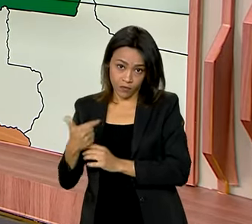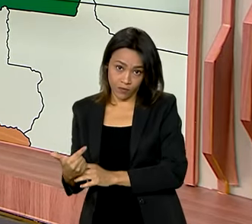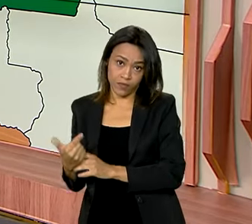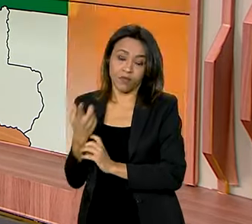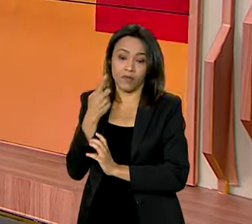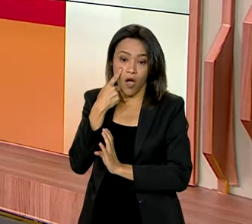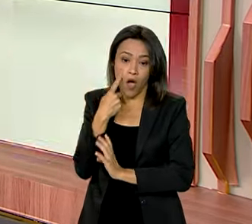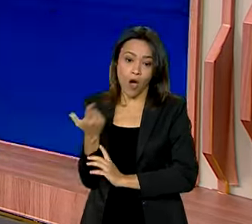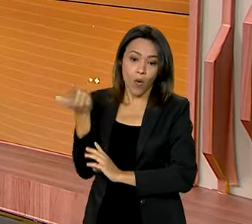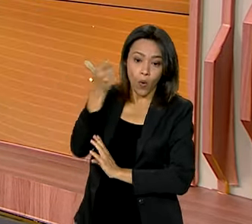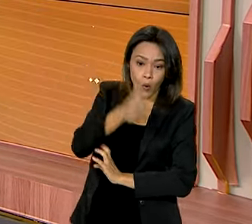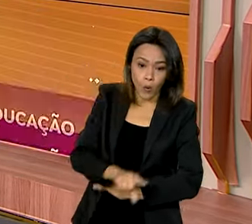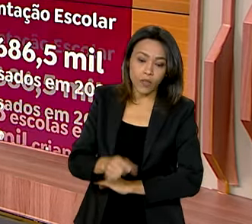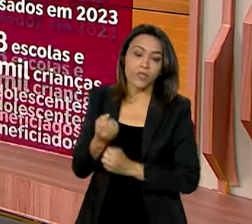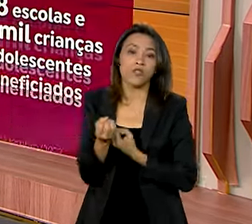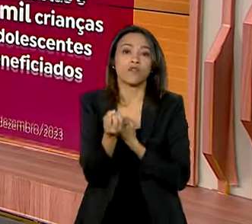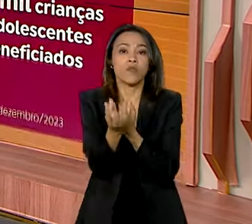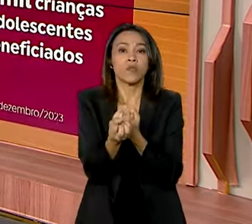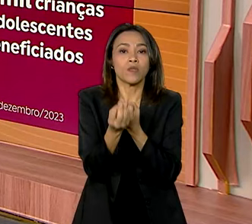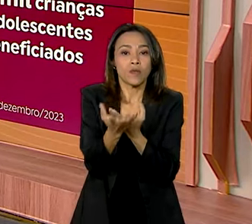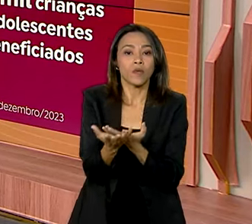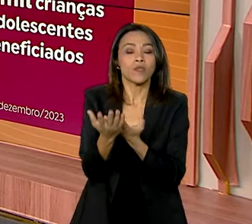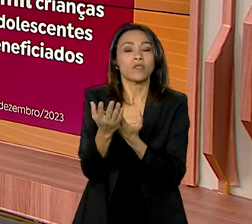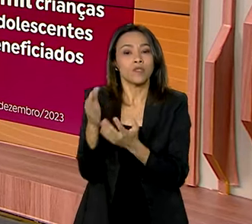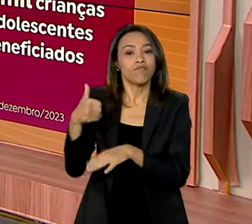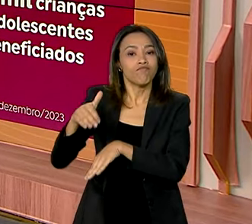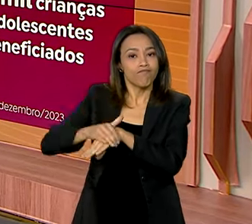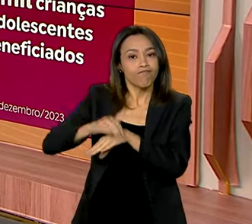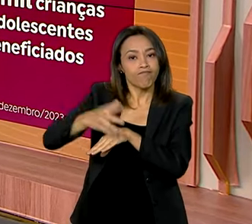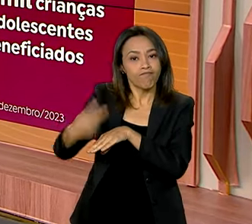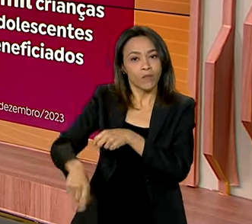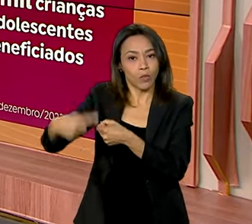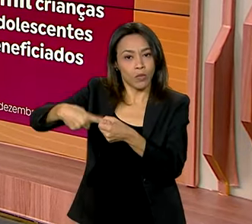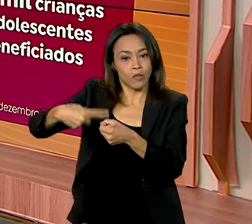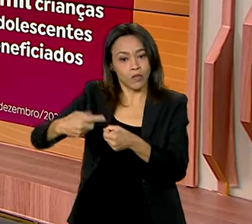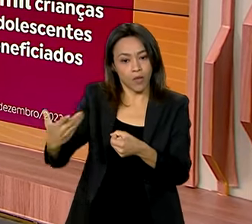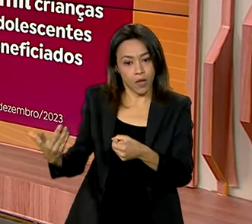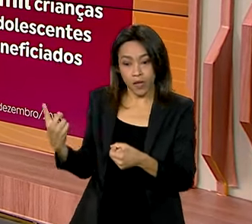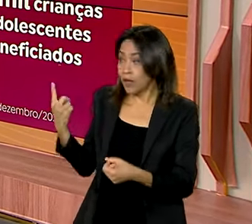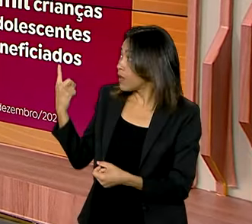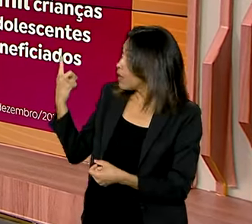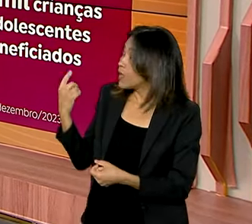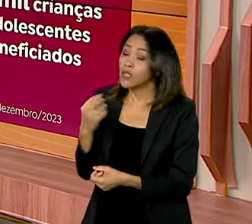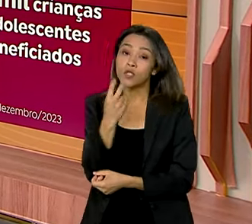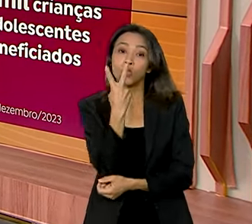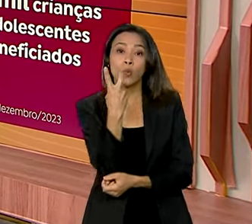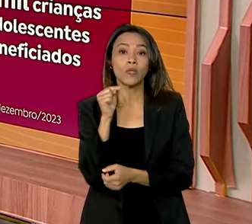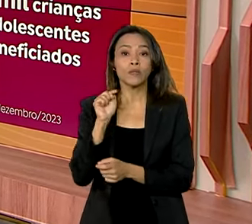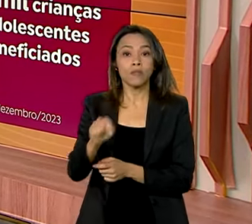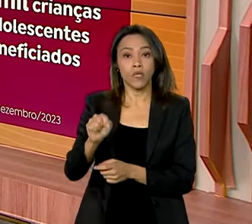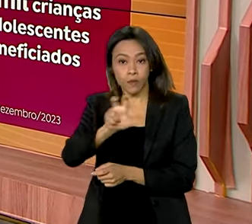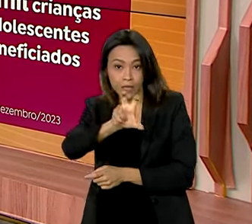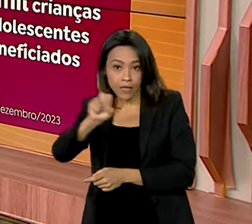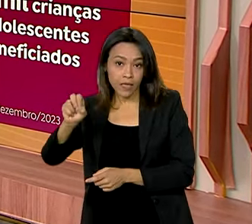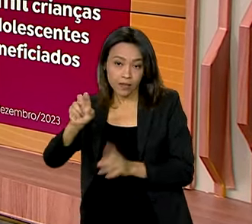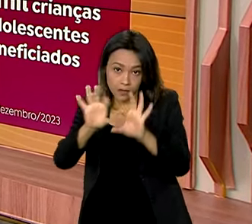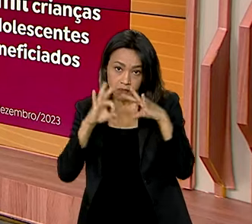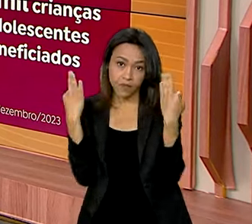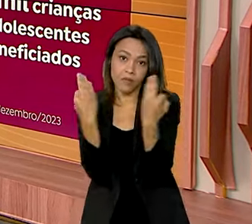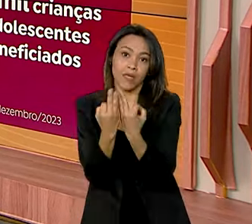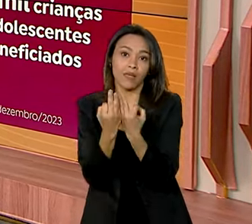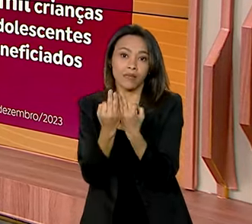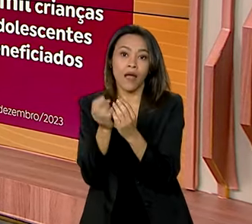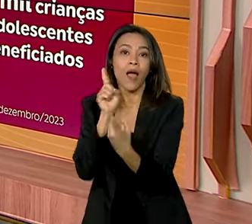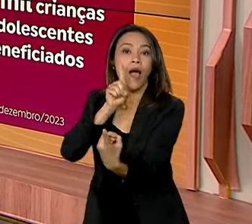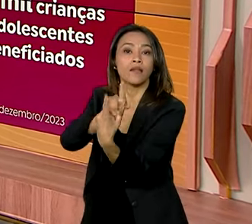ver então aqui na tela algumas das ações. O município, ele tem atualmente 2.500 famílias atendidas